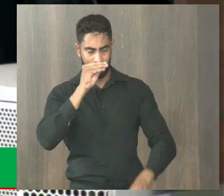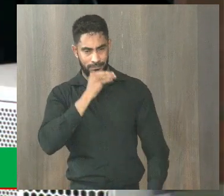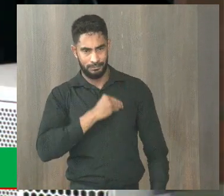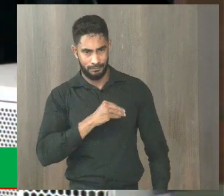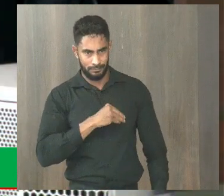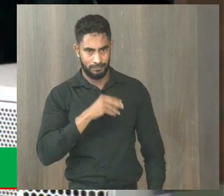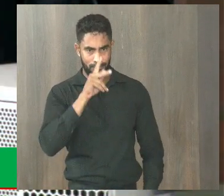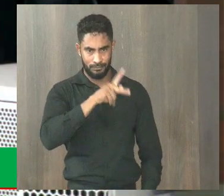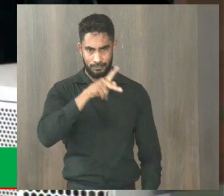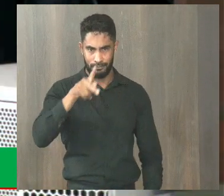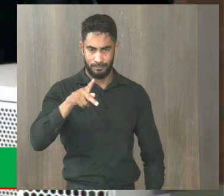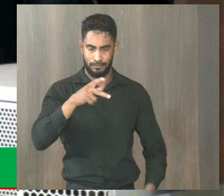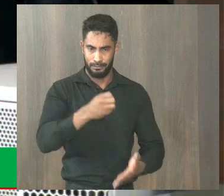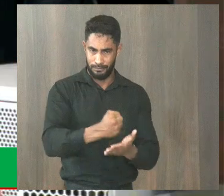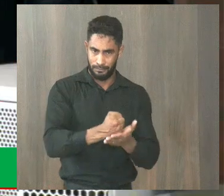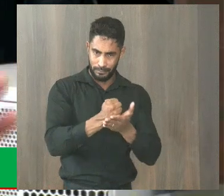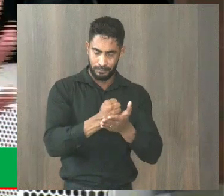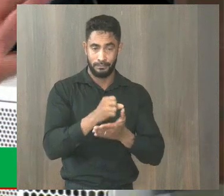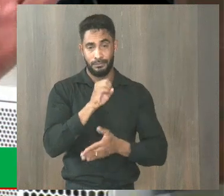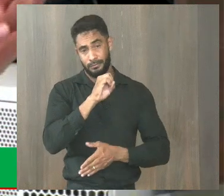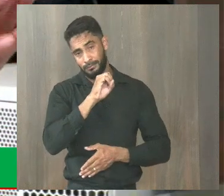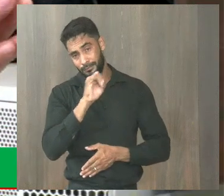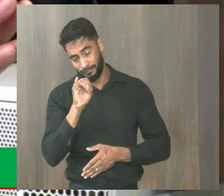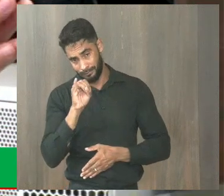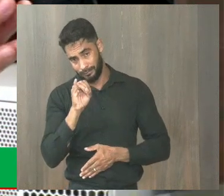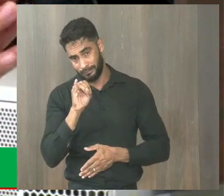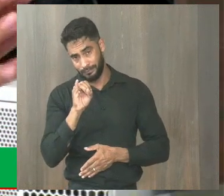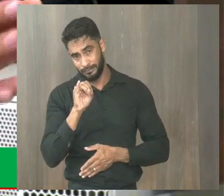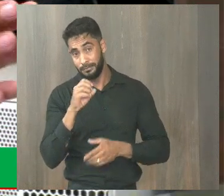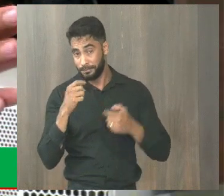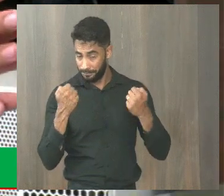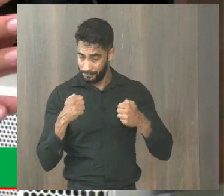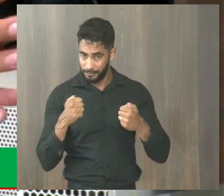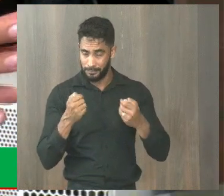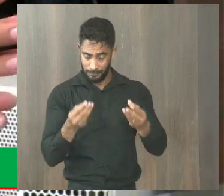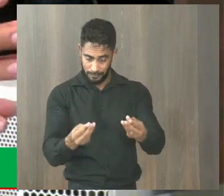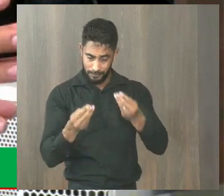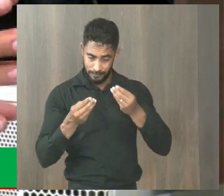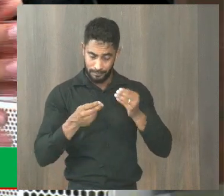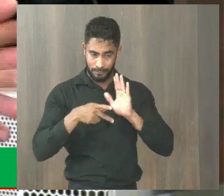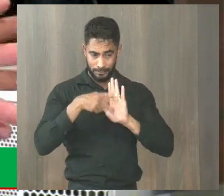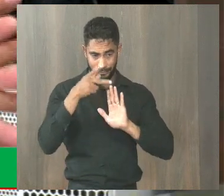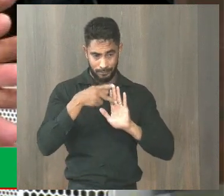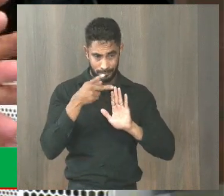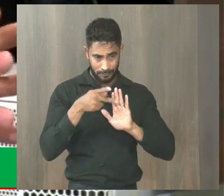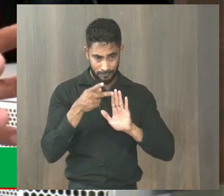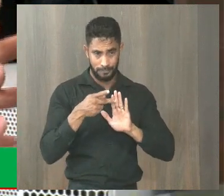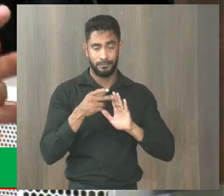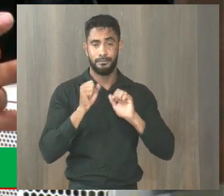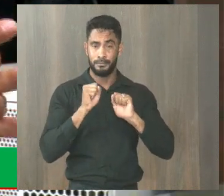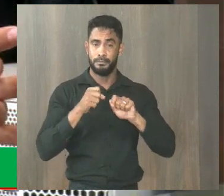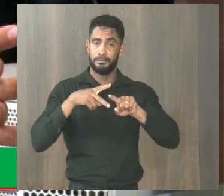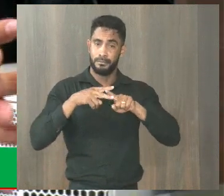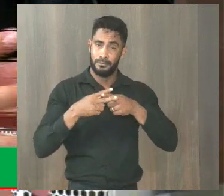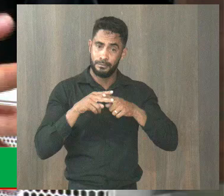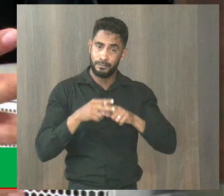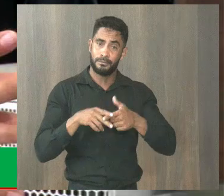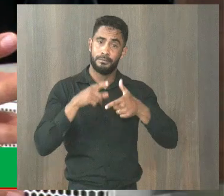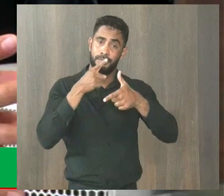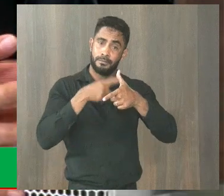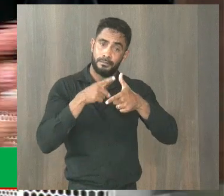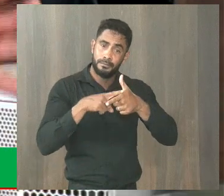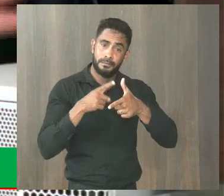do professor de apoio. Se for o caso, mande esse projeto à parte para que possa resolver a questão